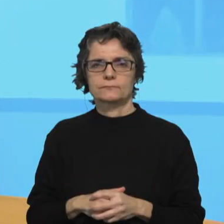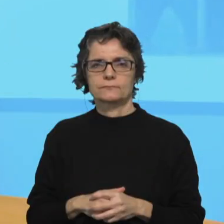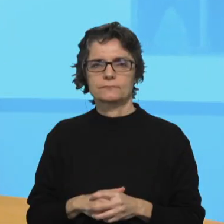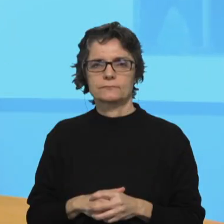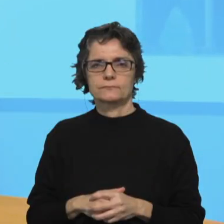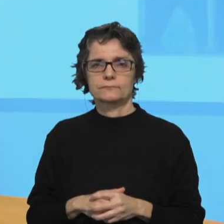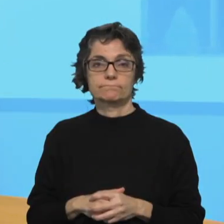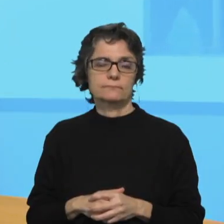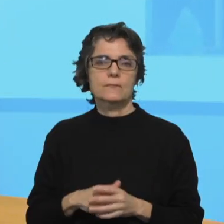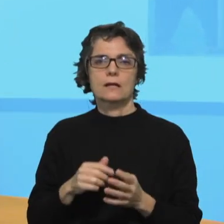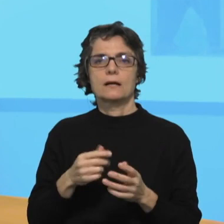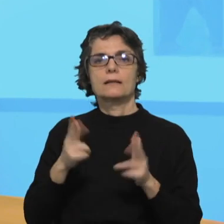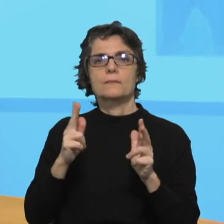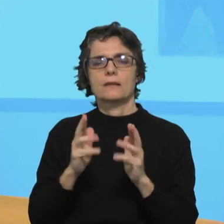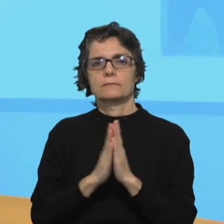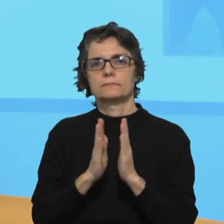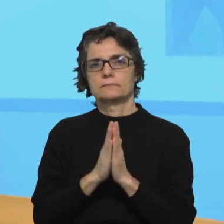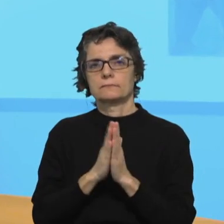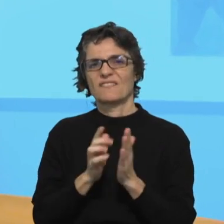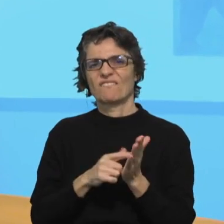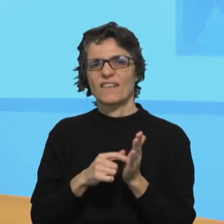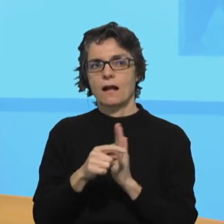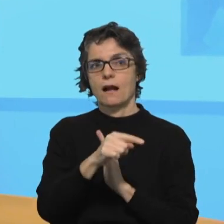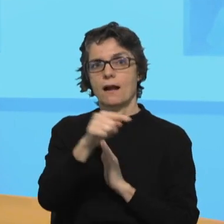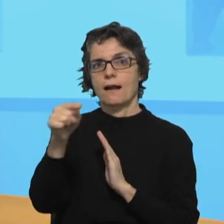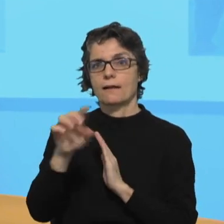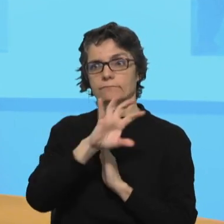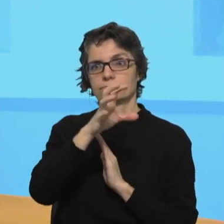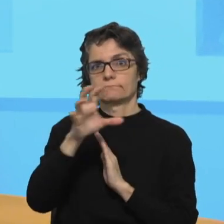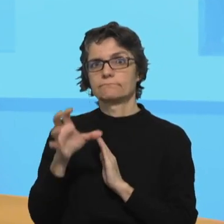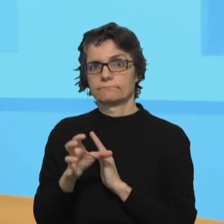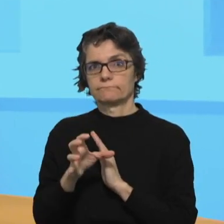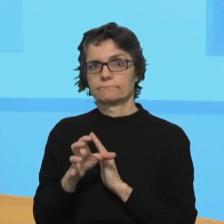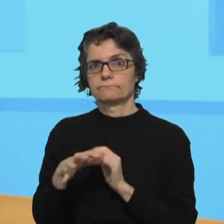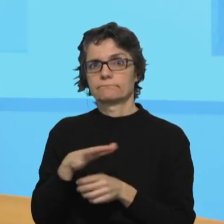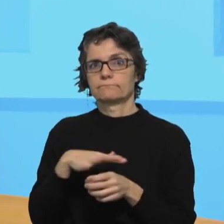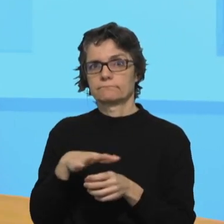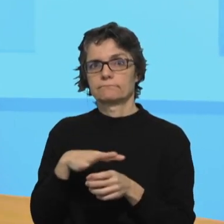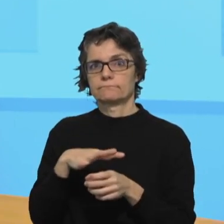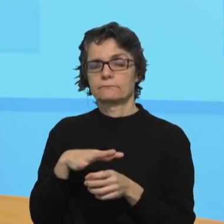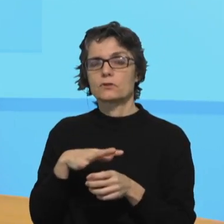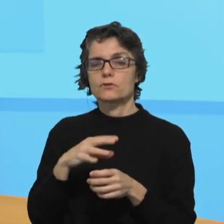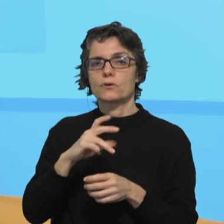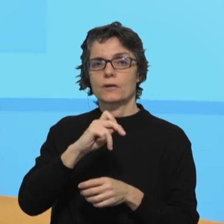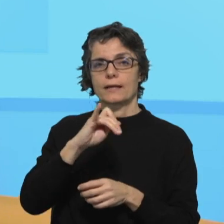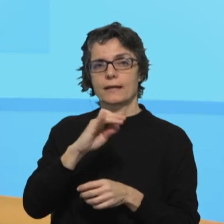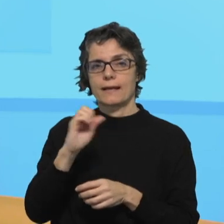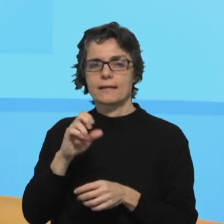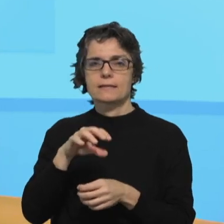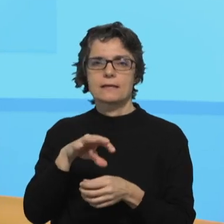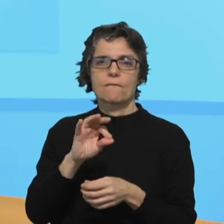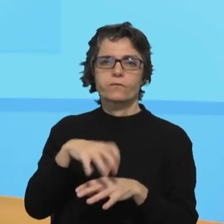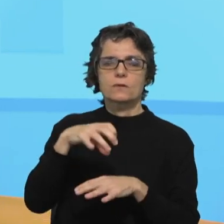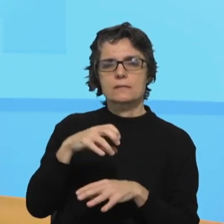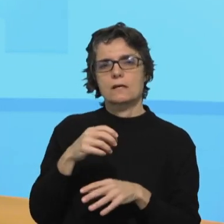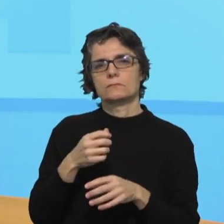A falta de liberdade religiosa em algumas partes do mundo, situações aqui trazidas pela Fundação Ajuda à Igreja que